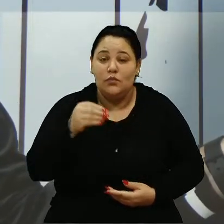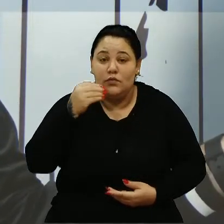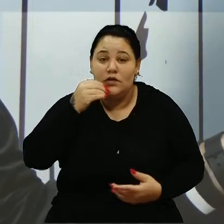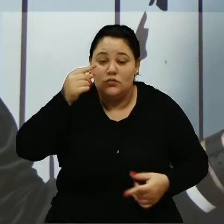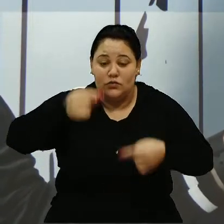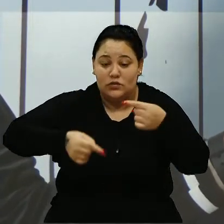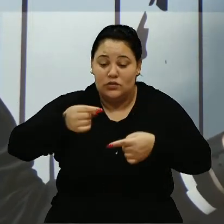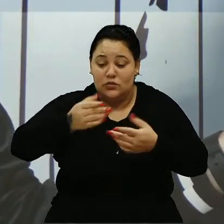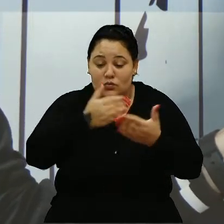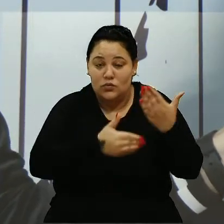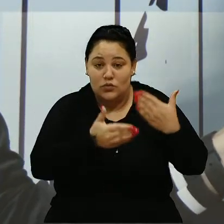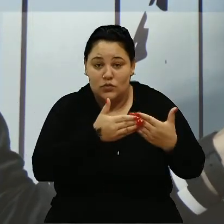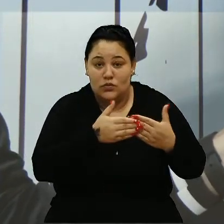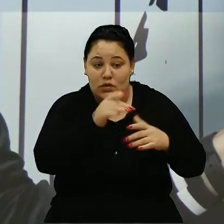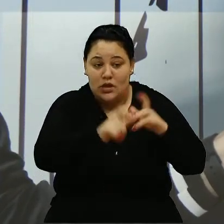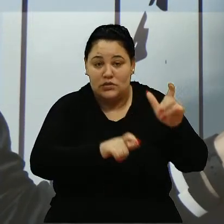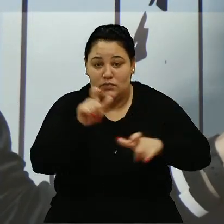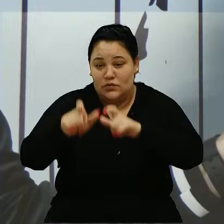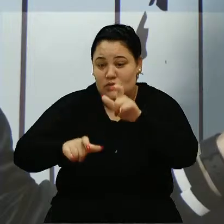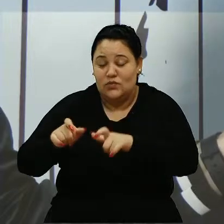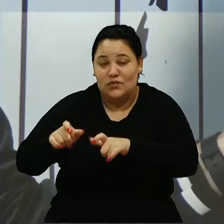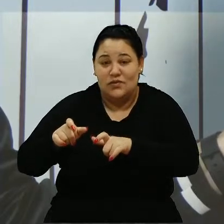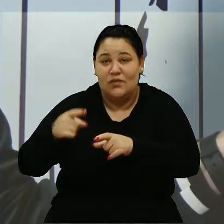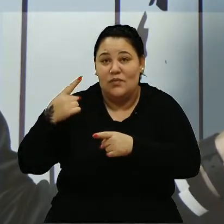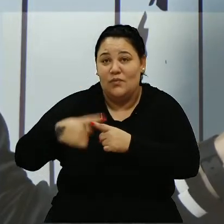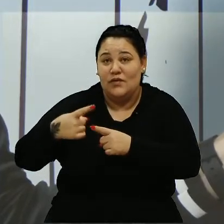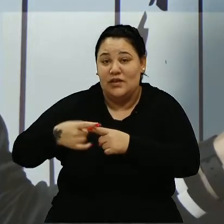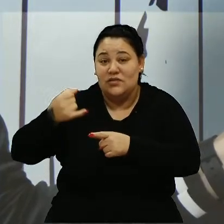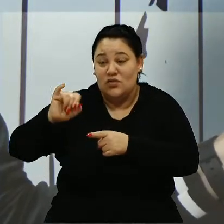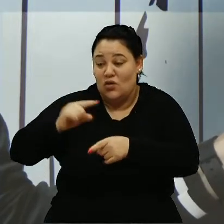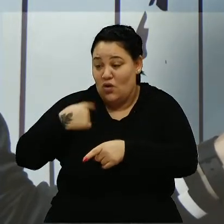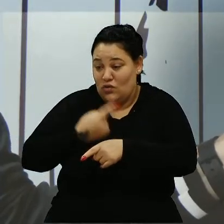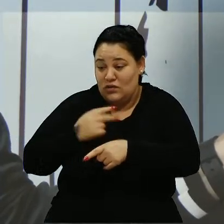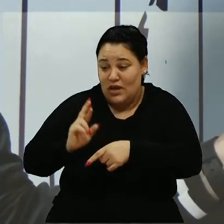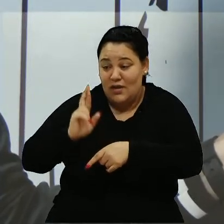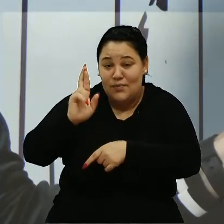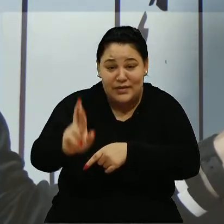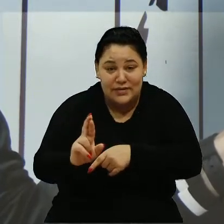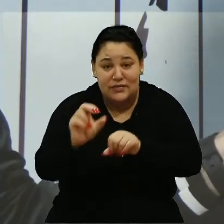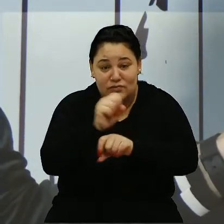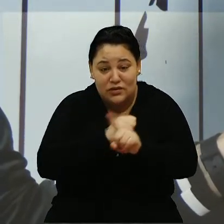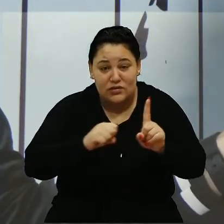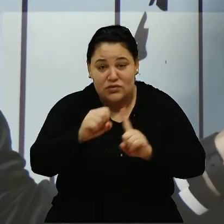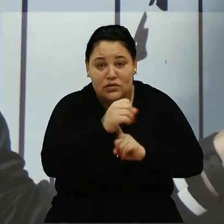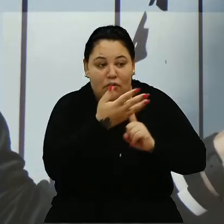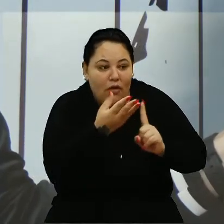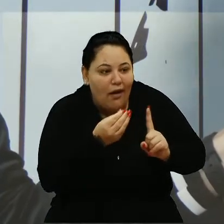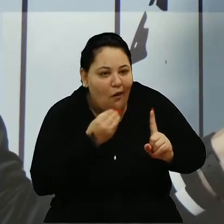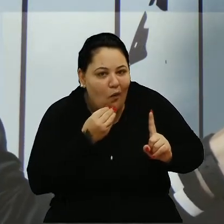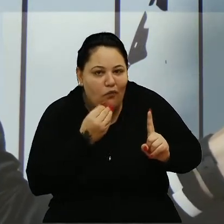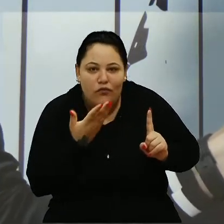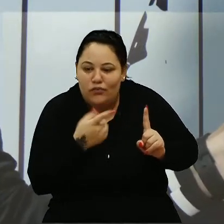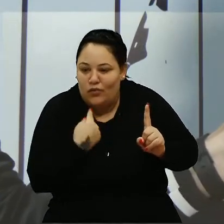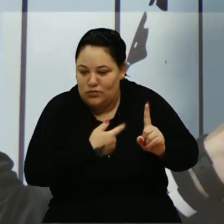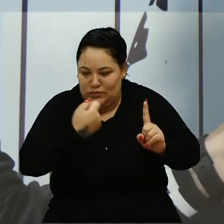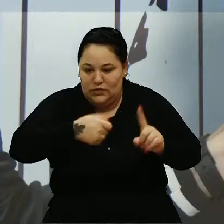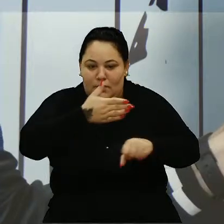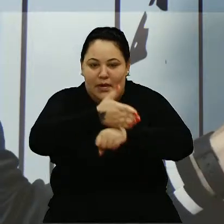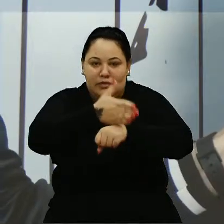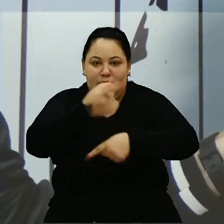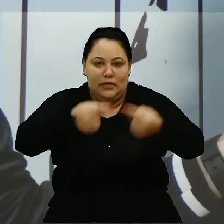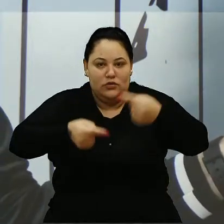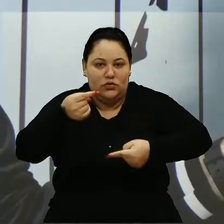pessoas se expressaram. Se nós somos a caixa de ressonância da sociedade como um tal, por óbvio, nós temos que participar dessas